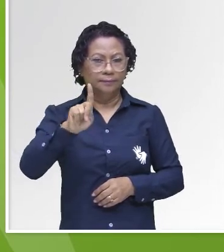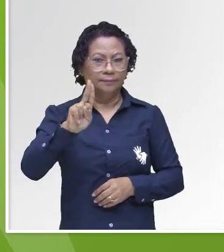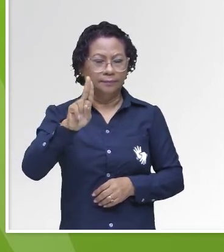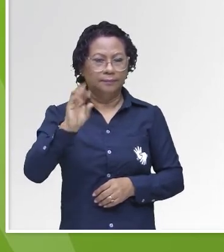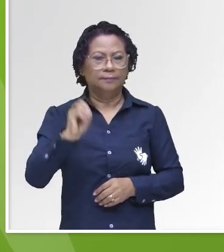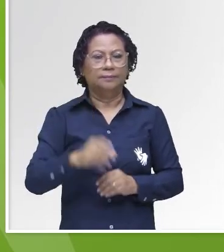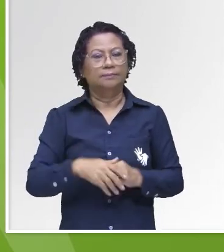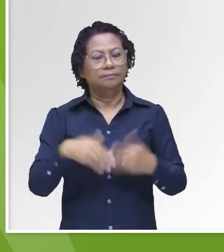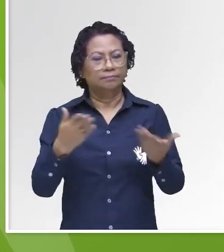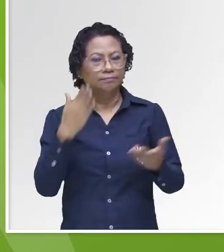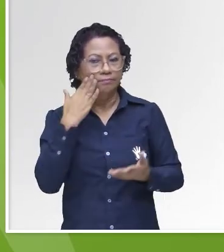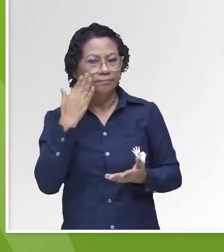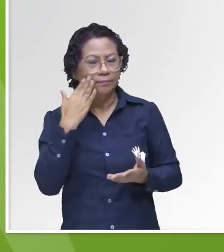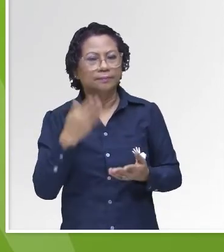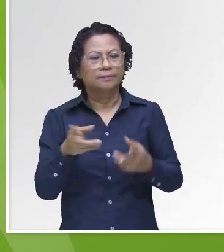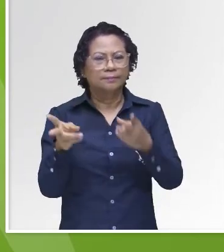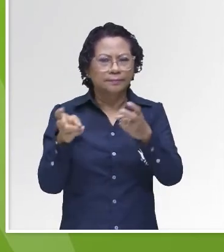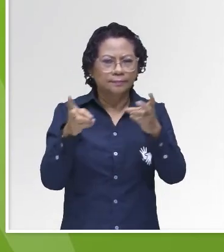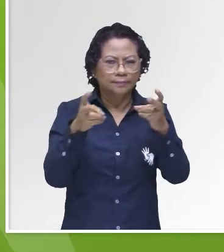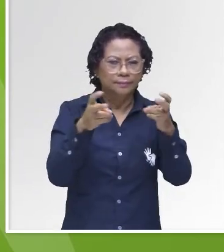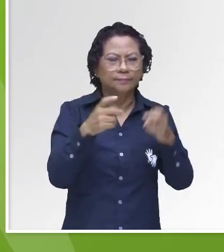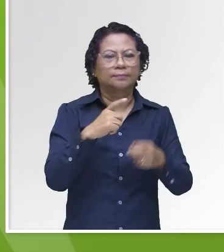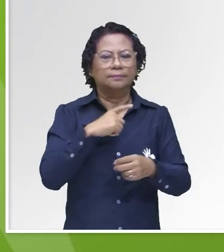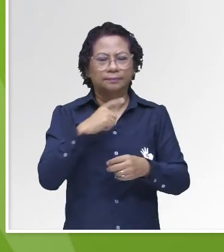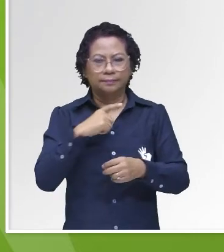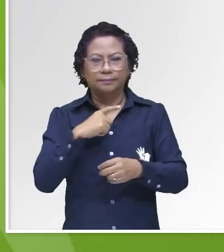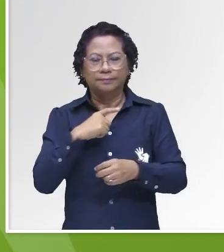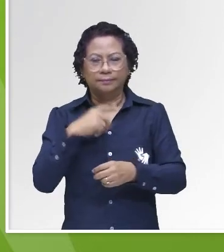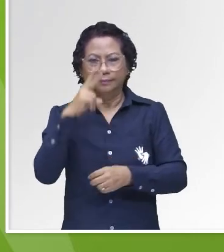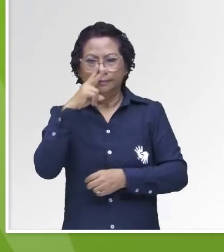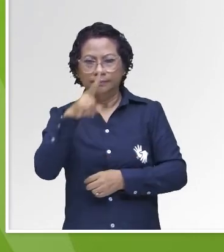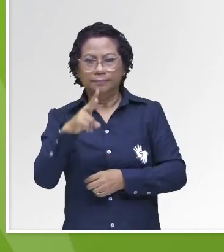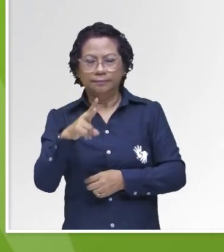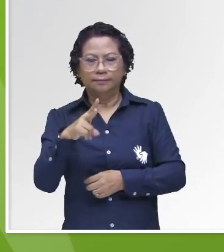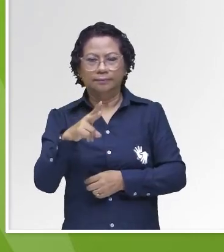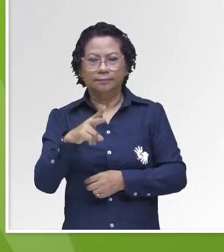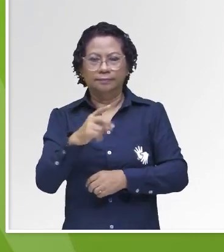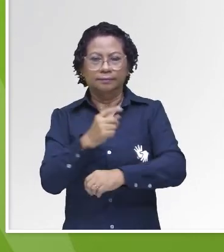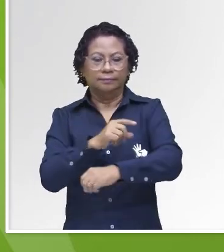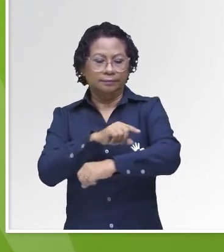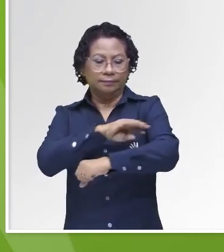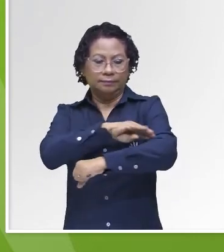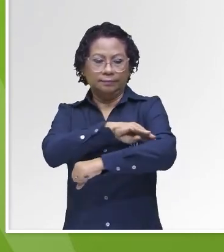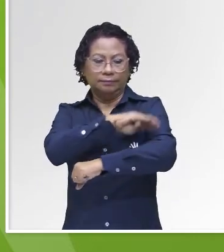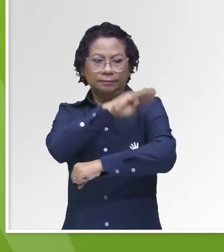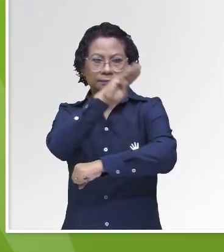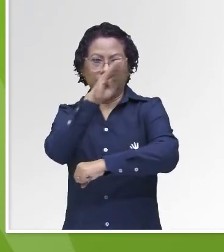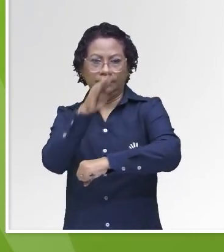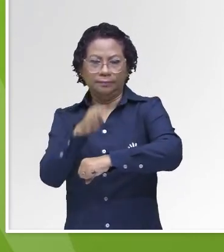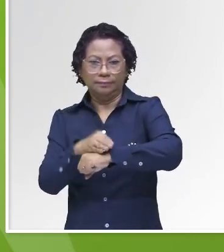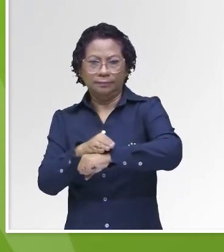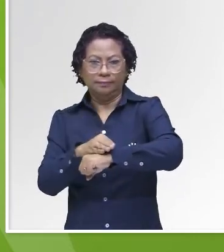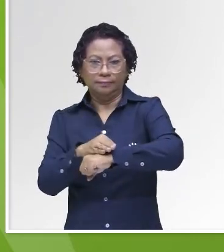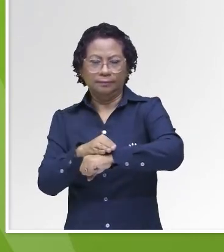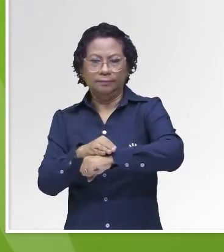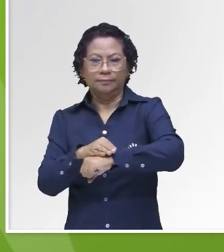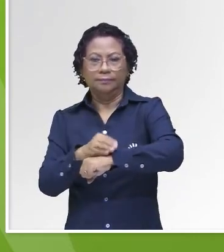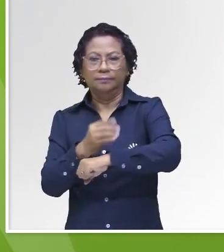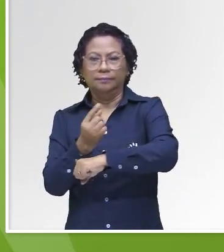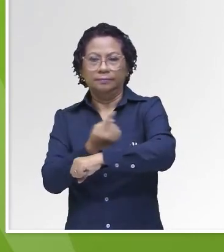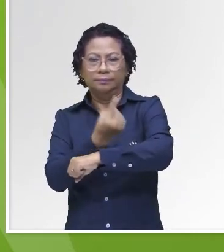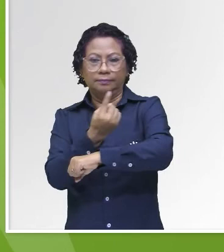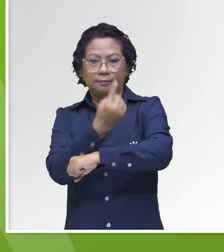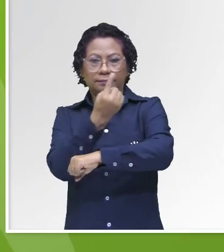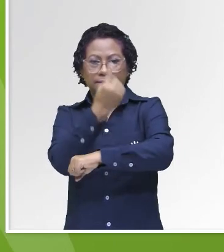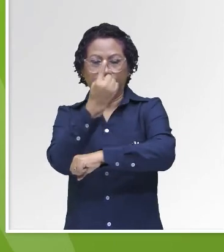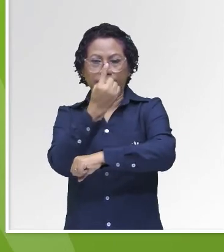de velocidade na vertical. Porque o corpo precisa subir e precisa ir para a direita. Precisa subir